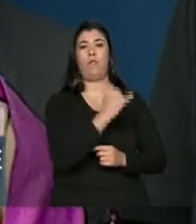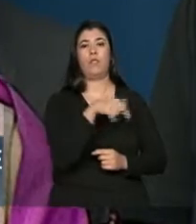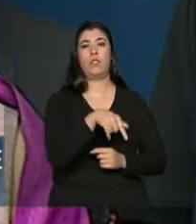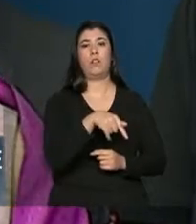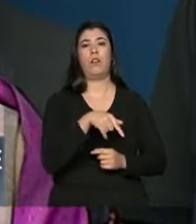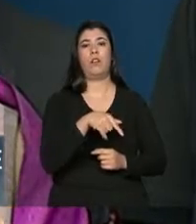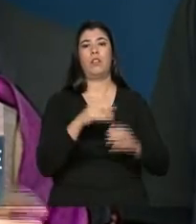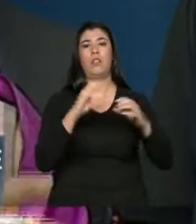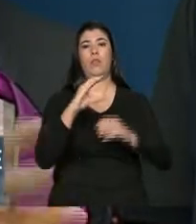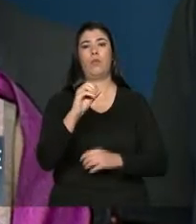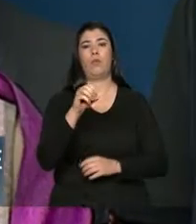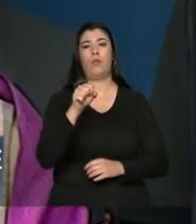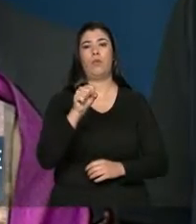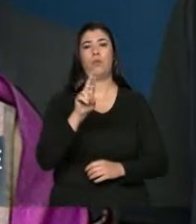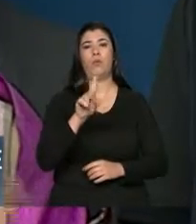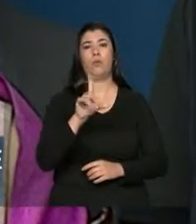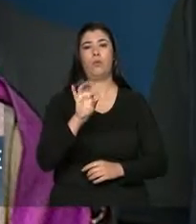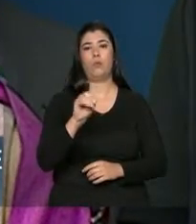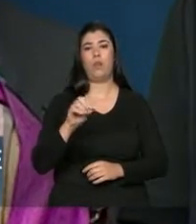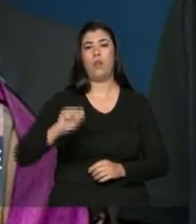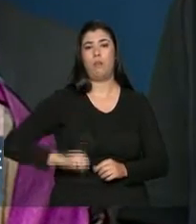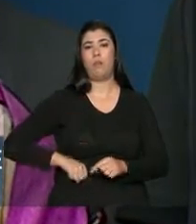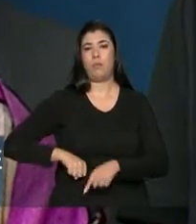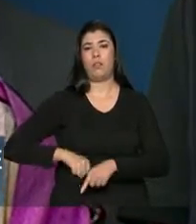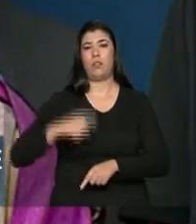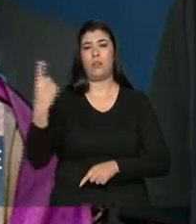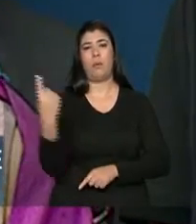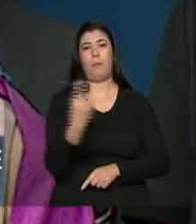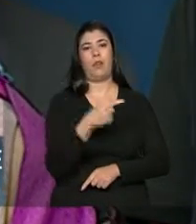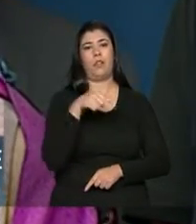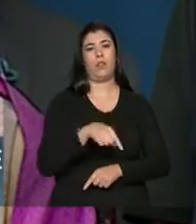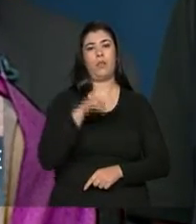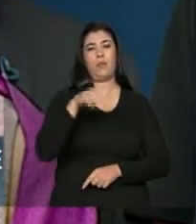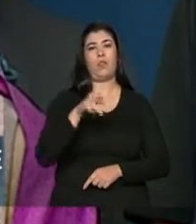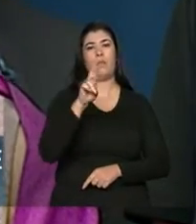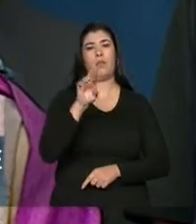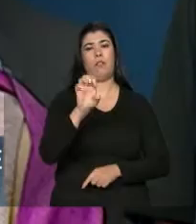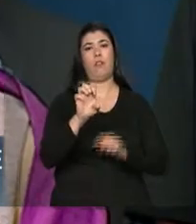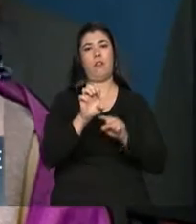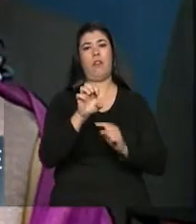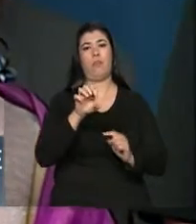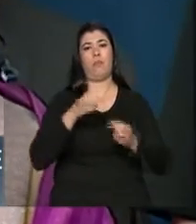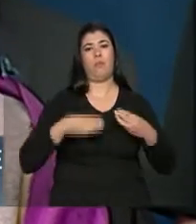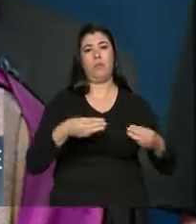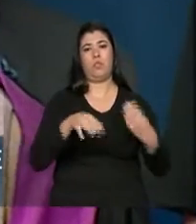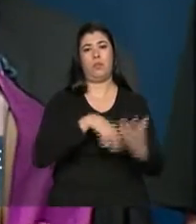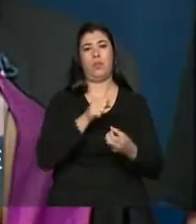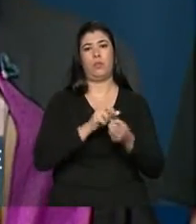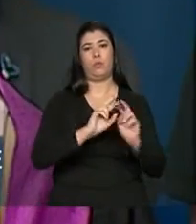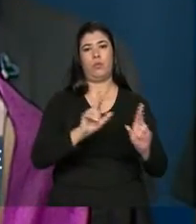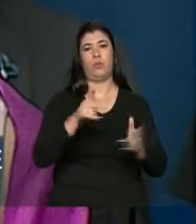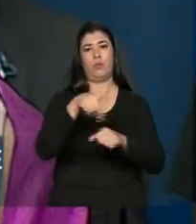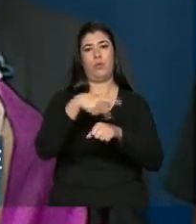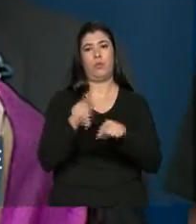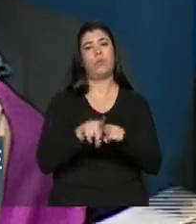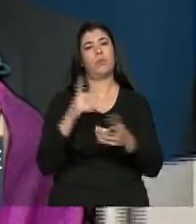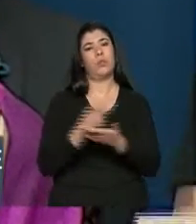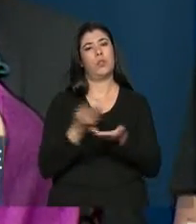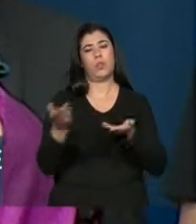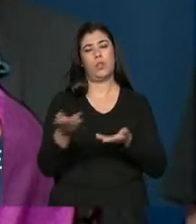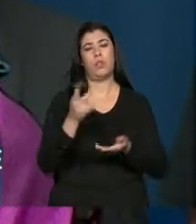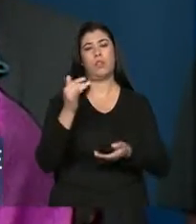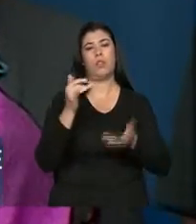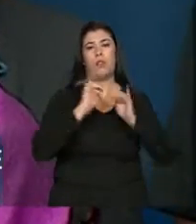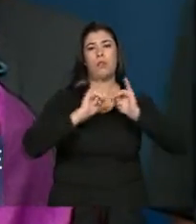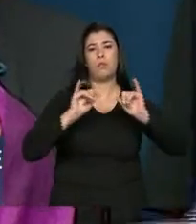chegou ao consulado, e aí os consulados encaminham essa informação para o MRE, que encaminha para a gente. O que pode ter acontecido